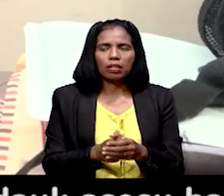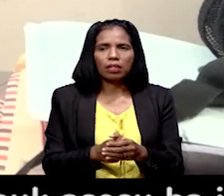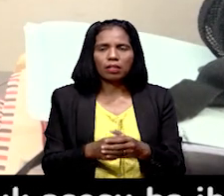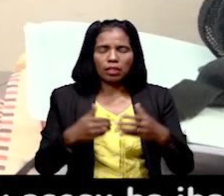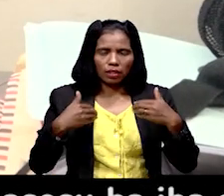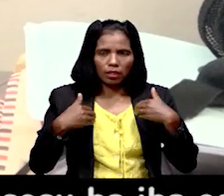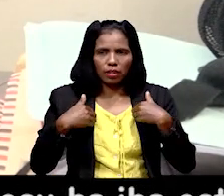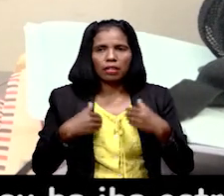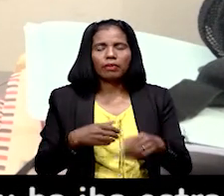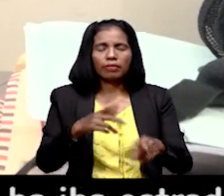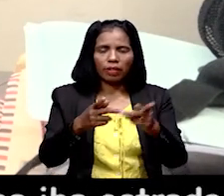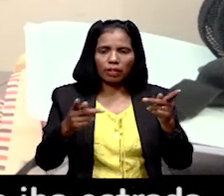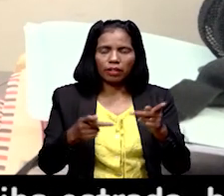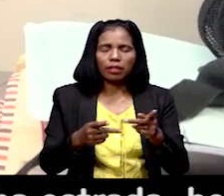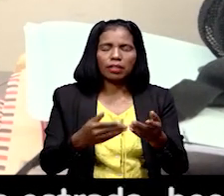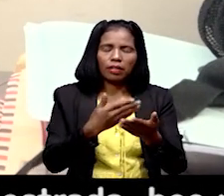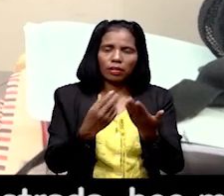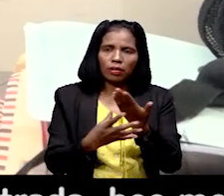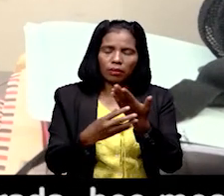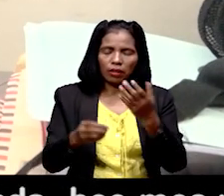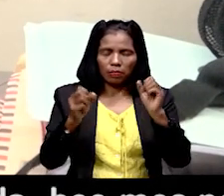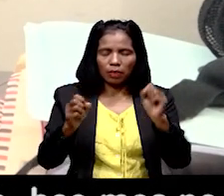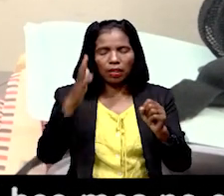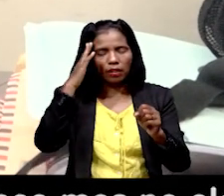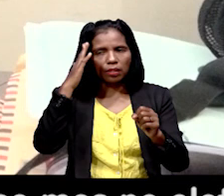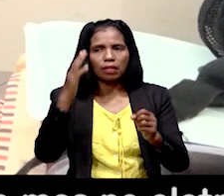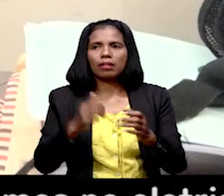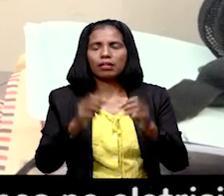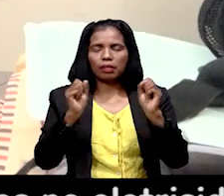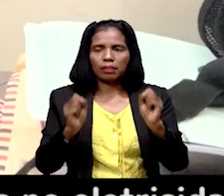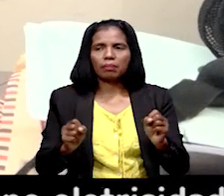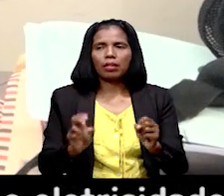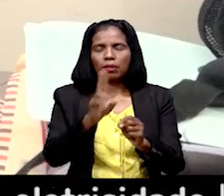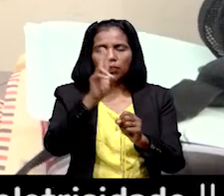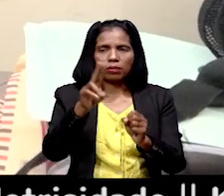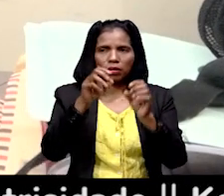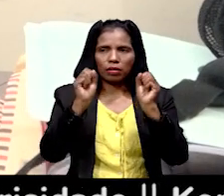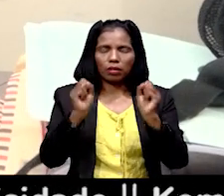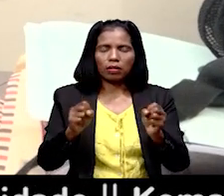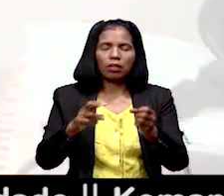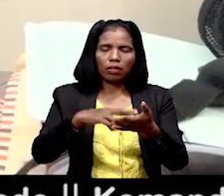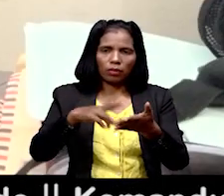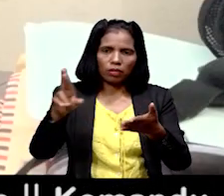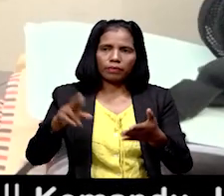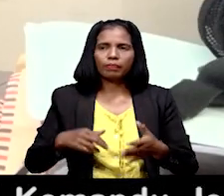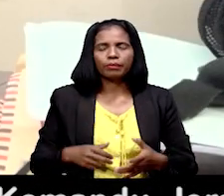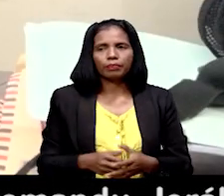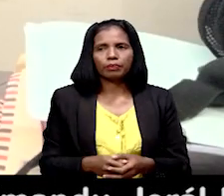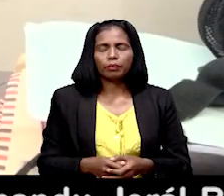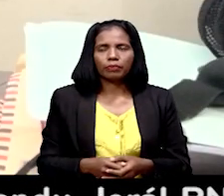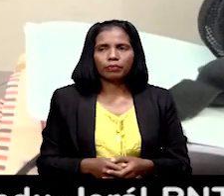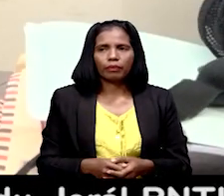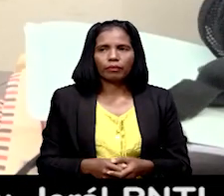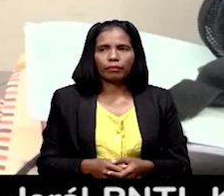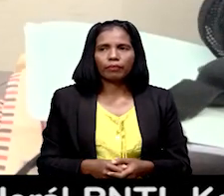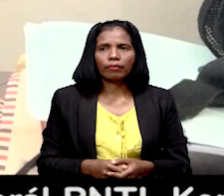bele. A halo nina sustentabilidade e depois usa a tu halo correção baita. Meados de janeiro,